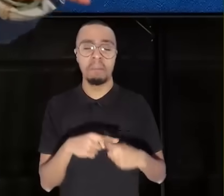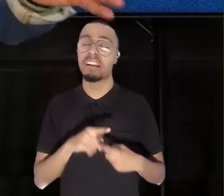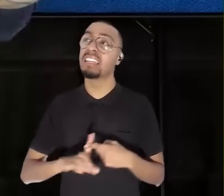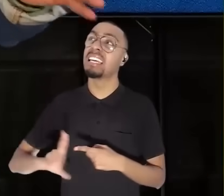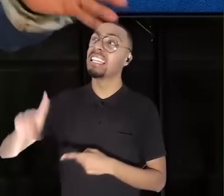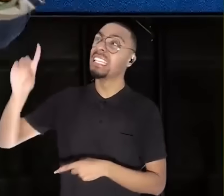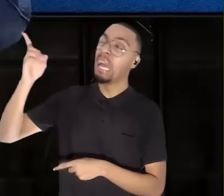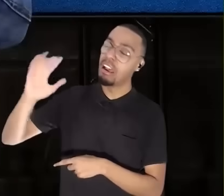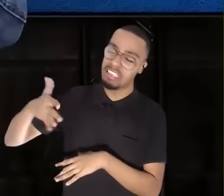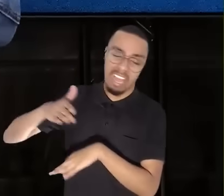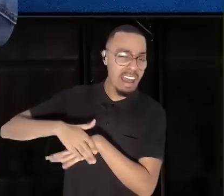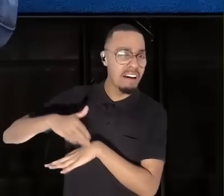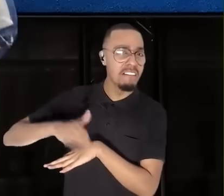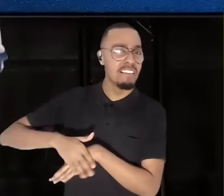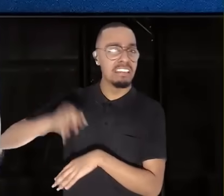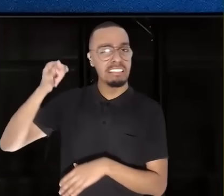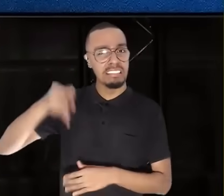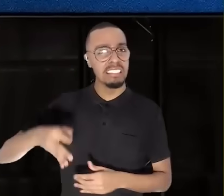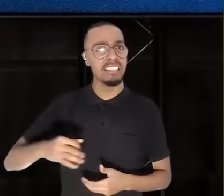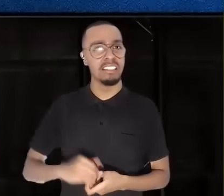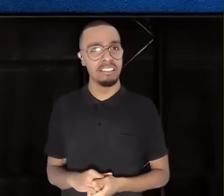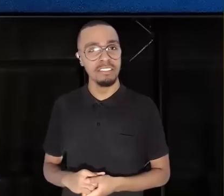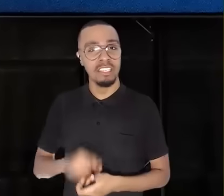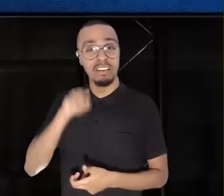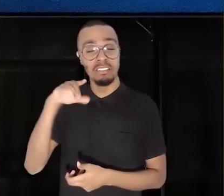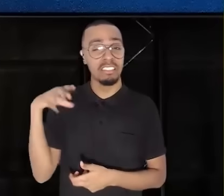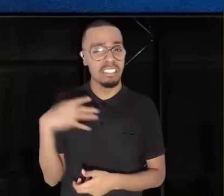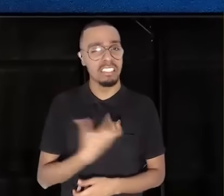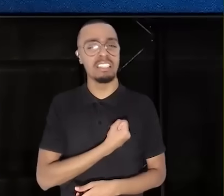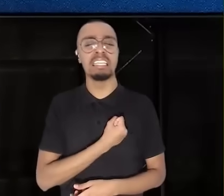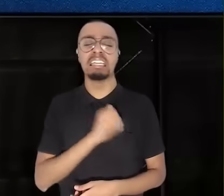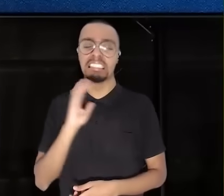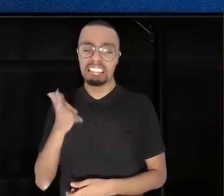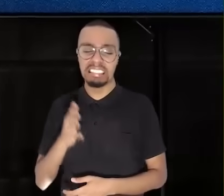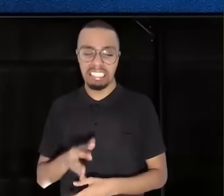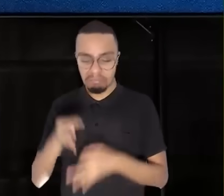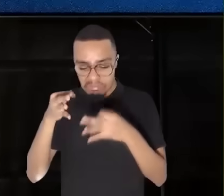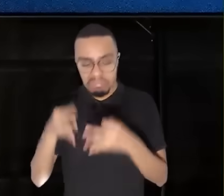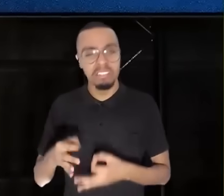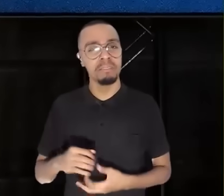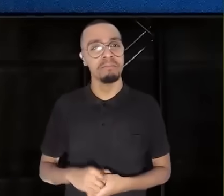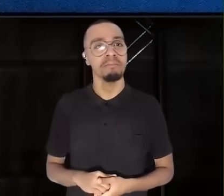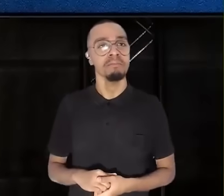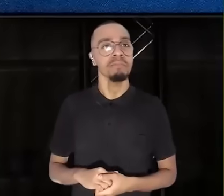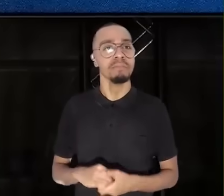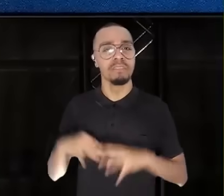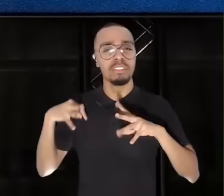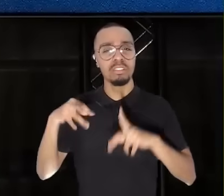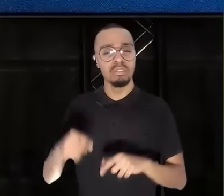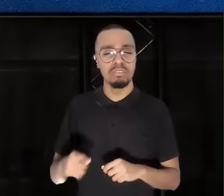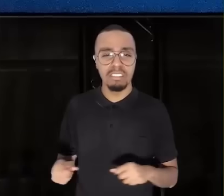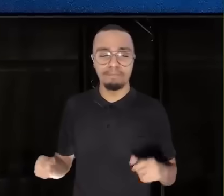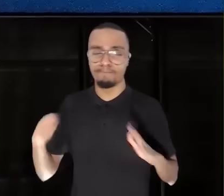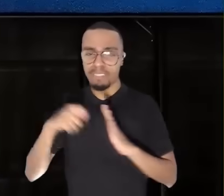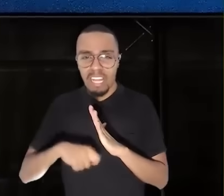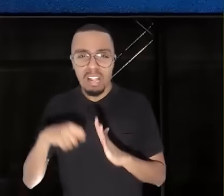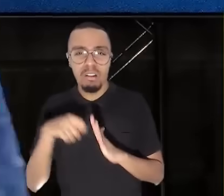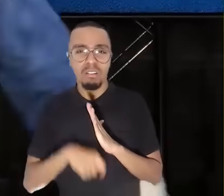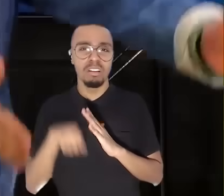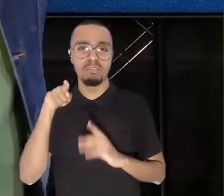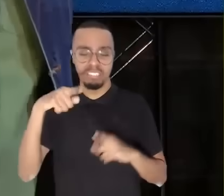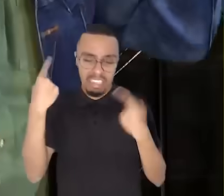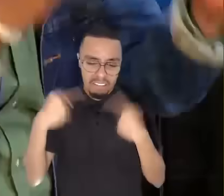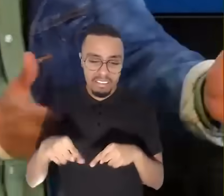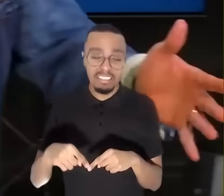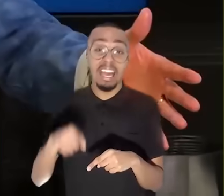foi completada. O caminho para a tua salvação já foi completado. Todas as batalhas que você vai enfrentar,